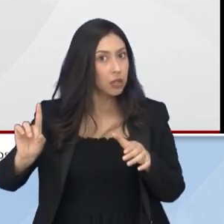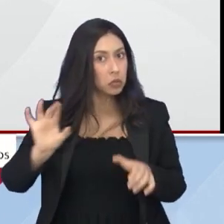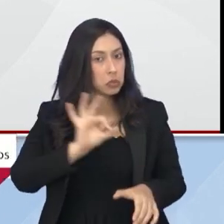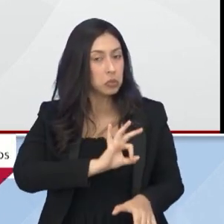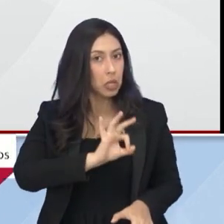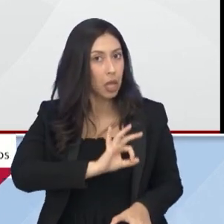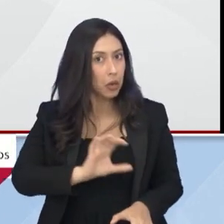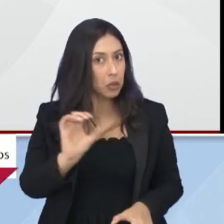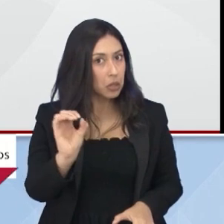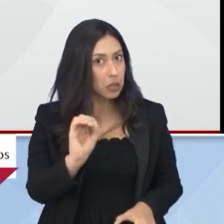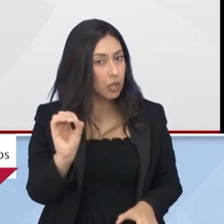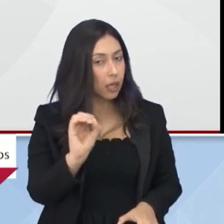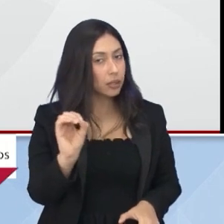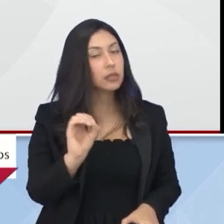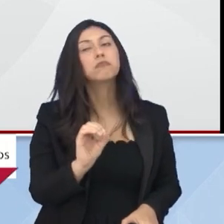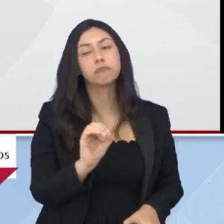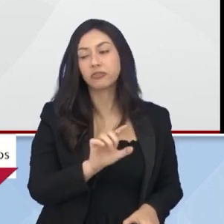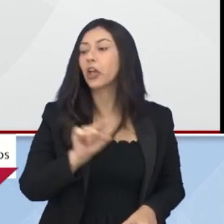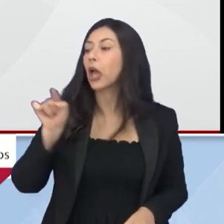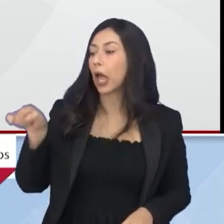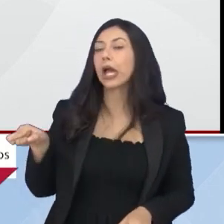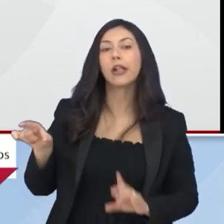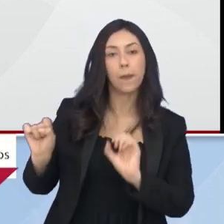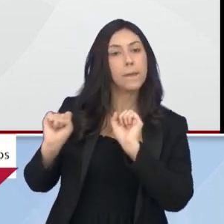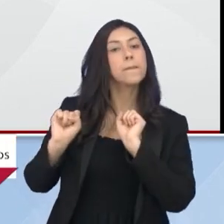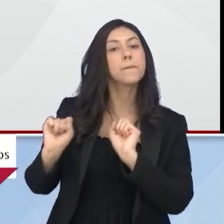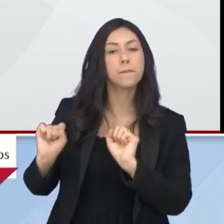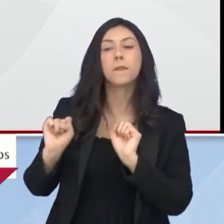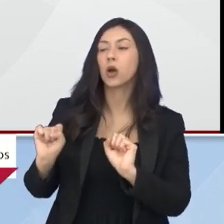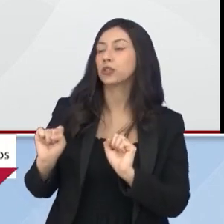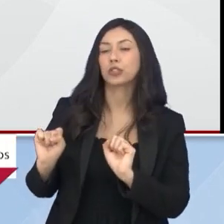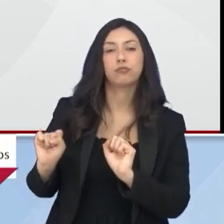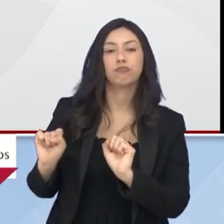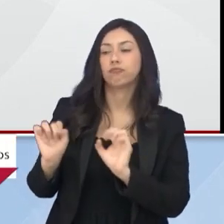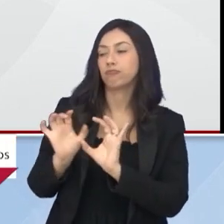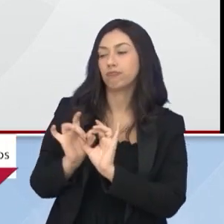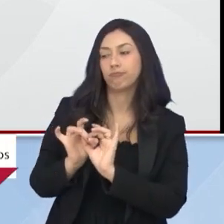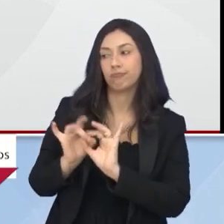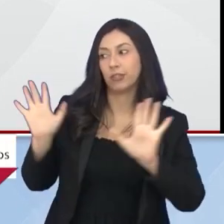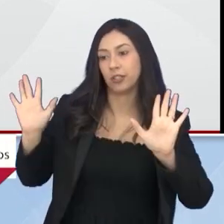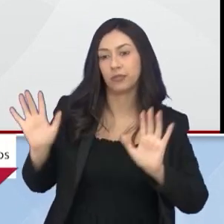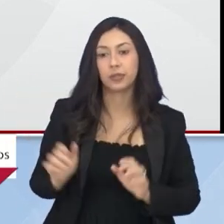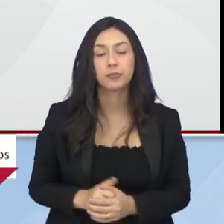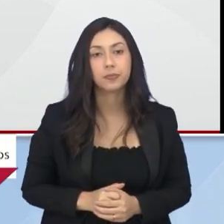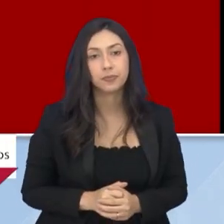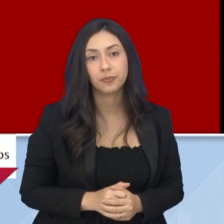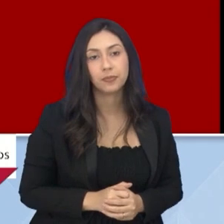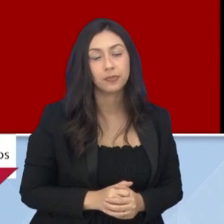nenhuma do órgão aí tudo bem aí é por conta e risco dele